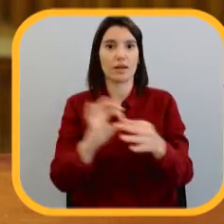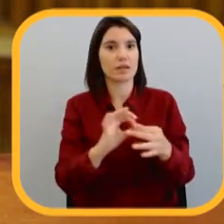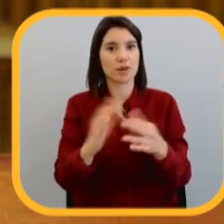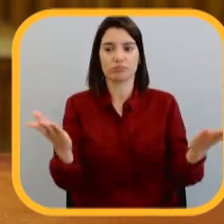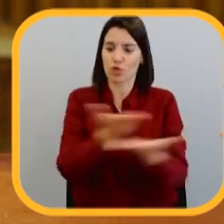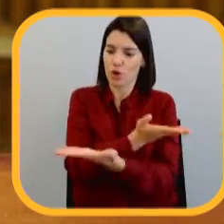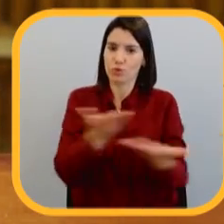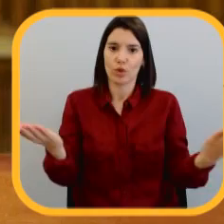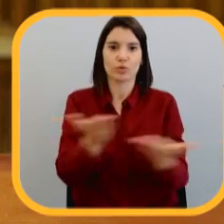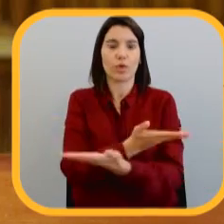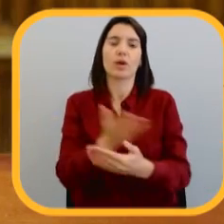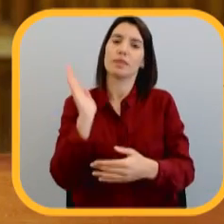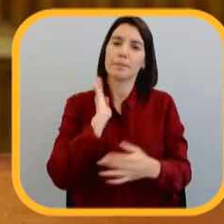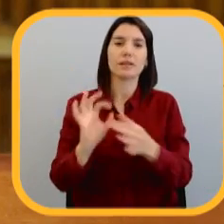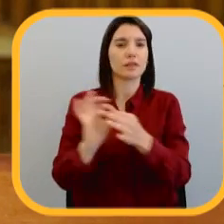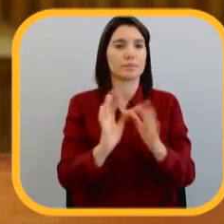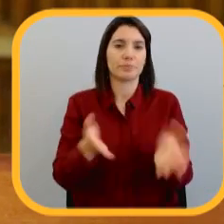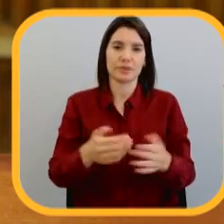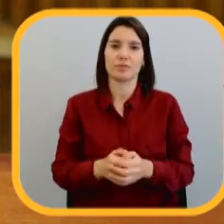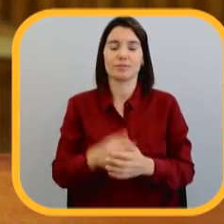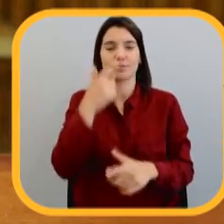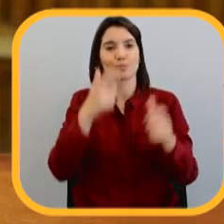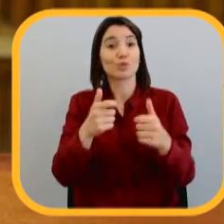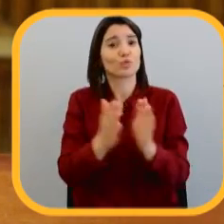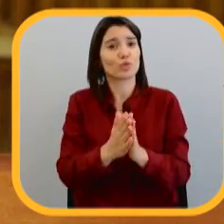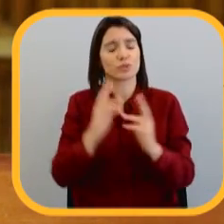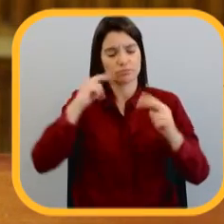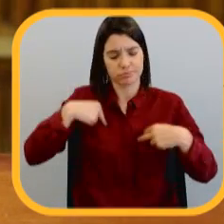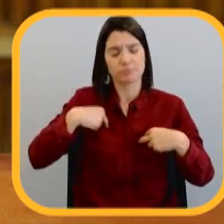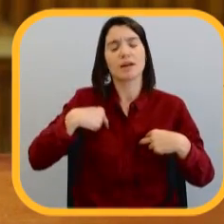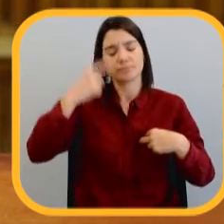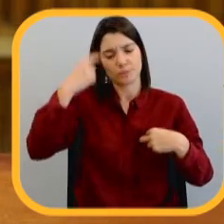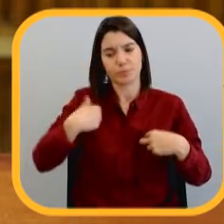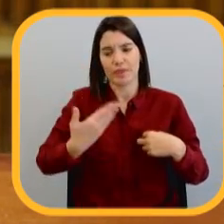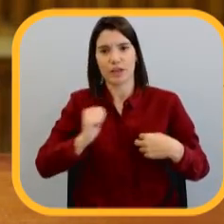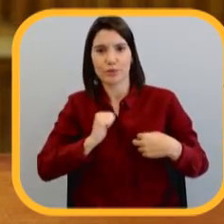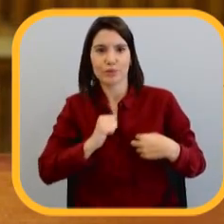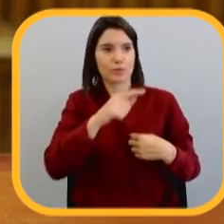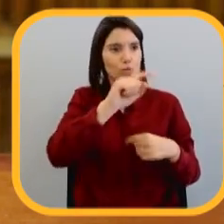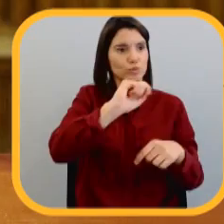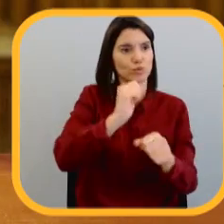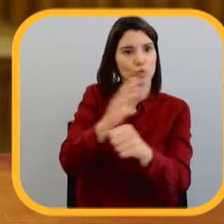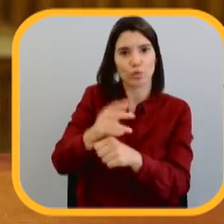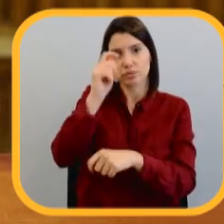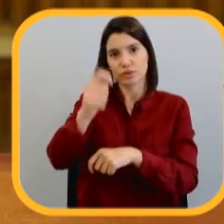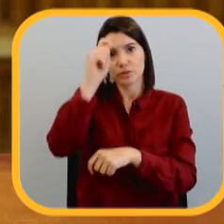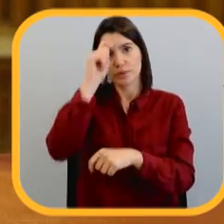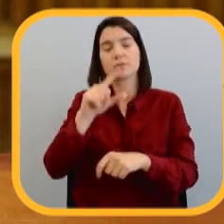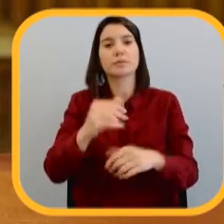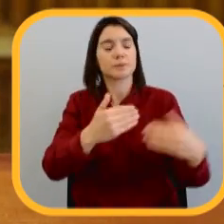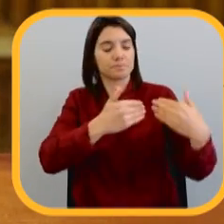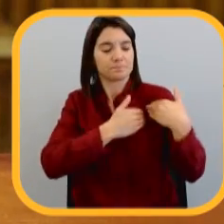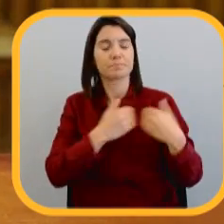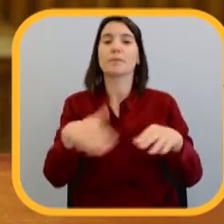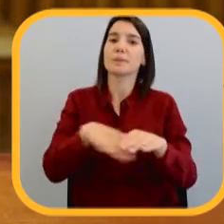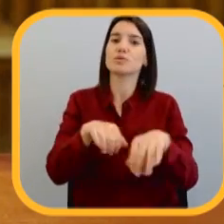governo recíproca e interdependente. Todas as pessoas devem reconhecer os seus direitos, respeitar os dos outros e assumir uma responsabilidade